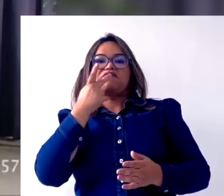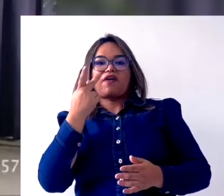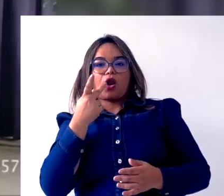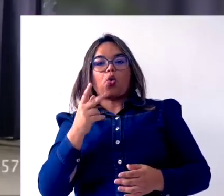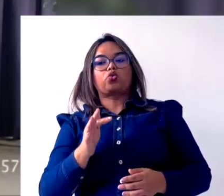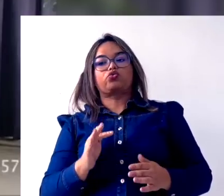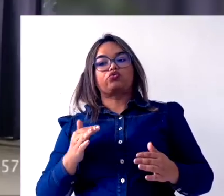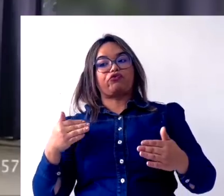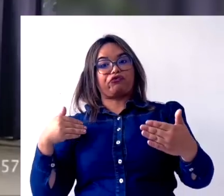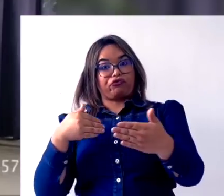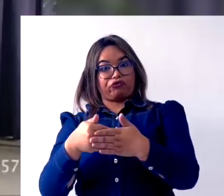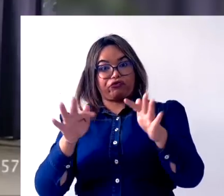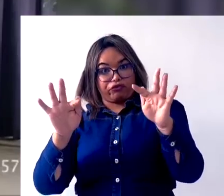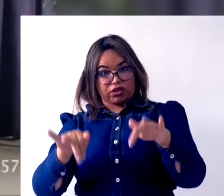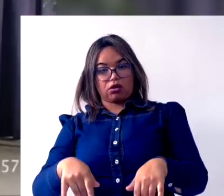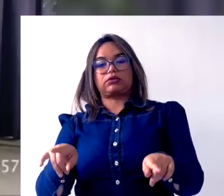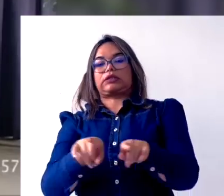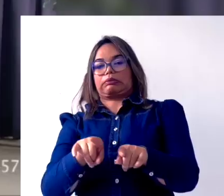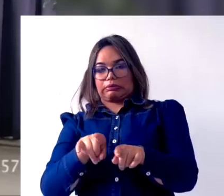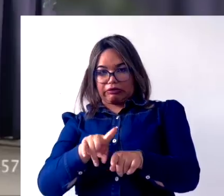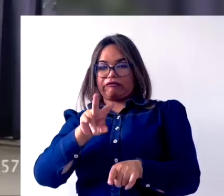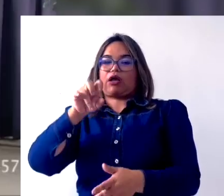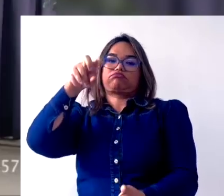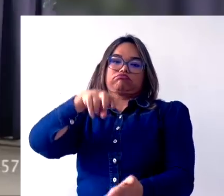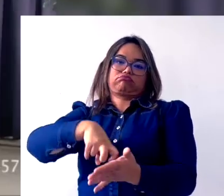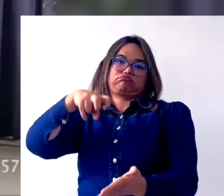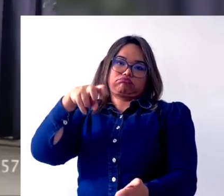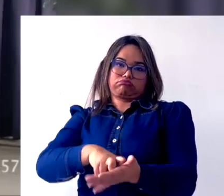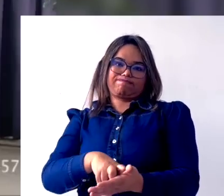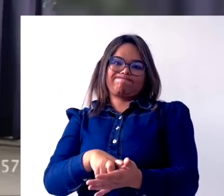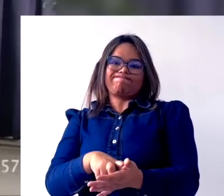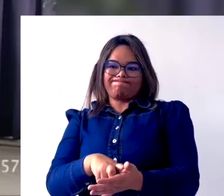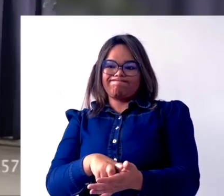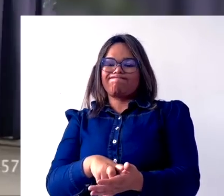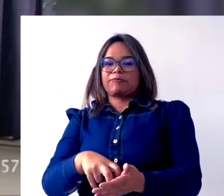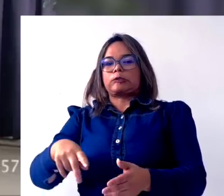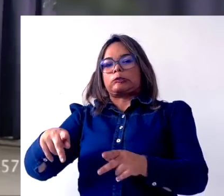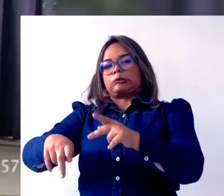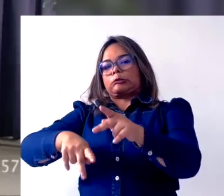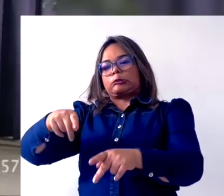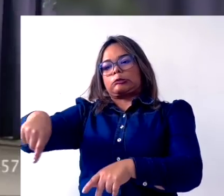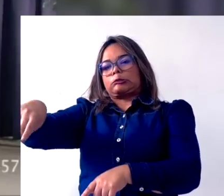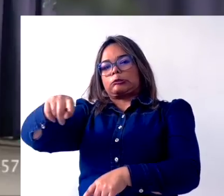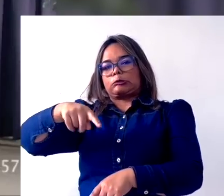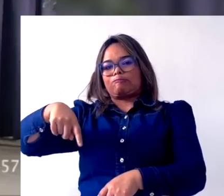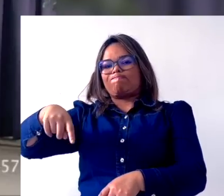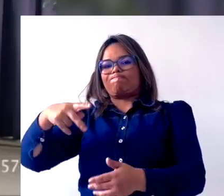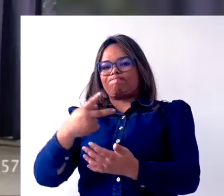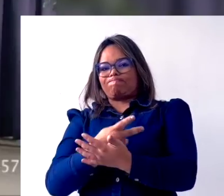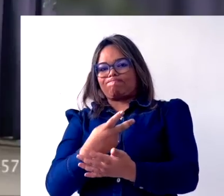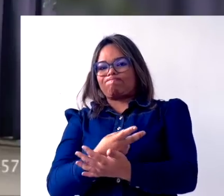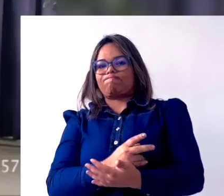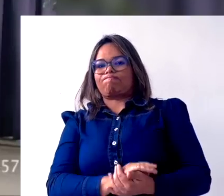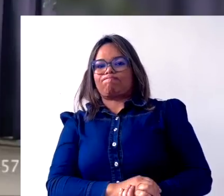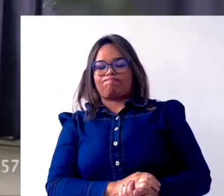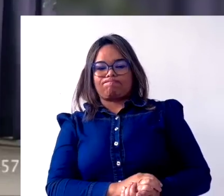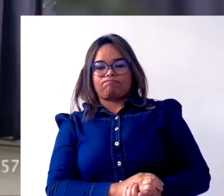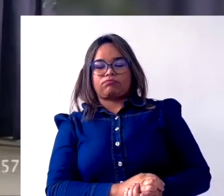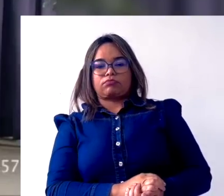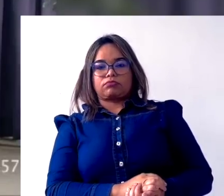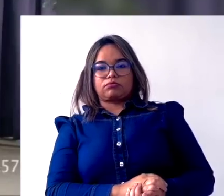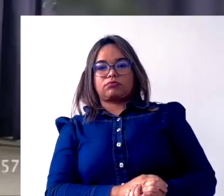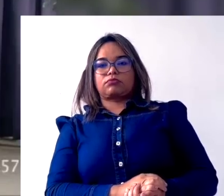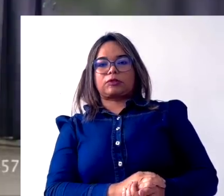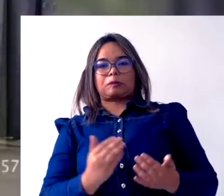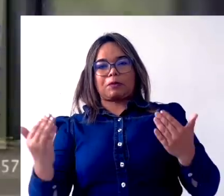tempos. Elas vão cair sobre eles, certo ou errado? Os paralelos são absolutamente fantásticos. Desde a época